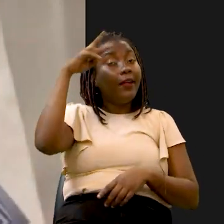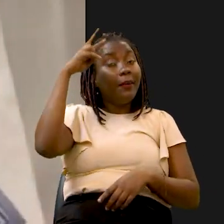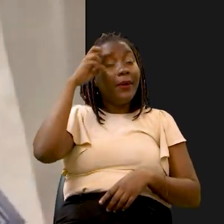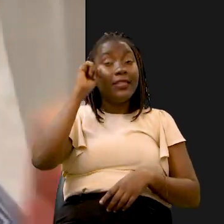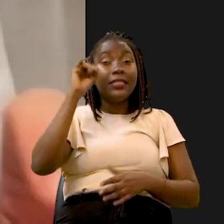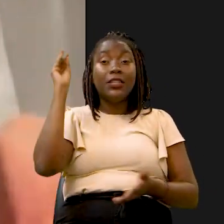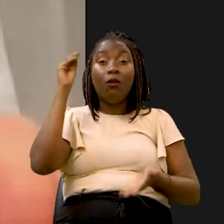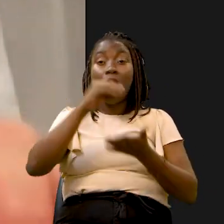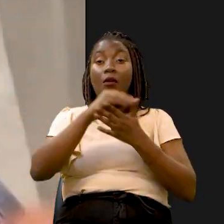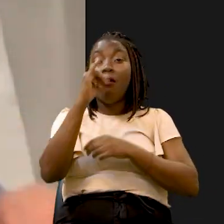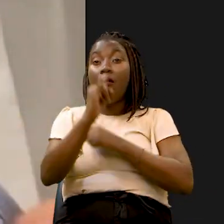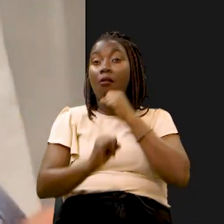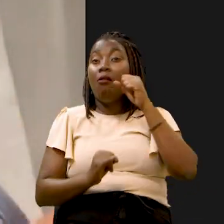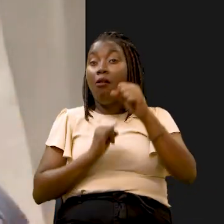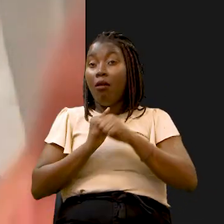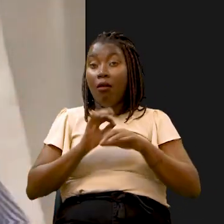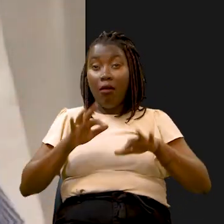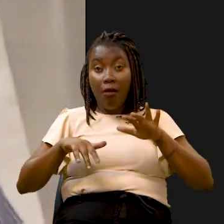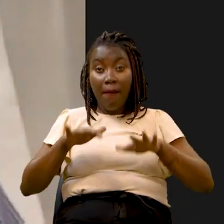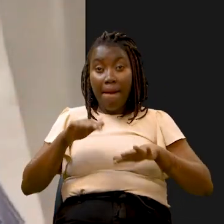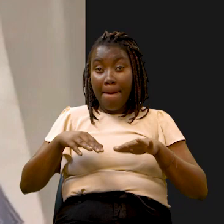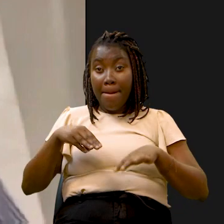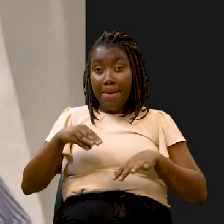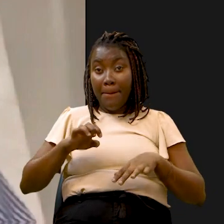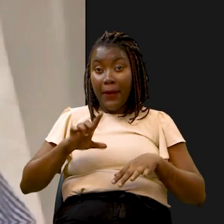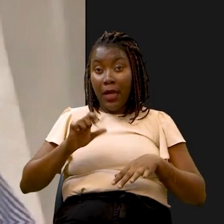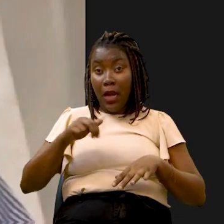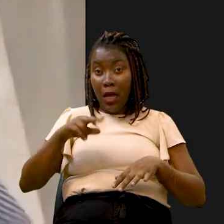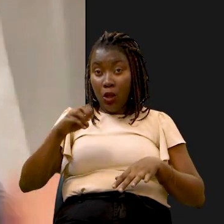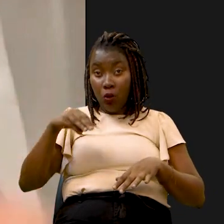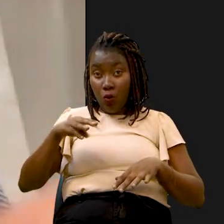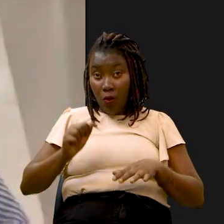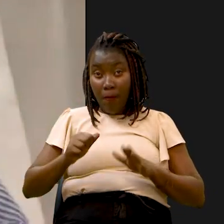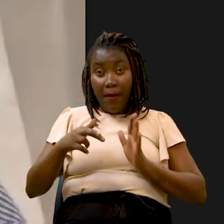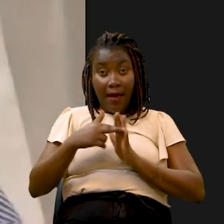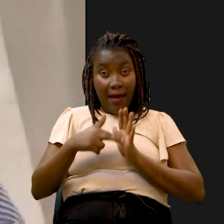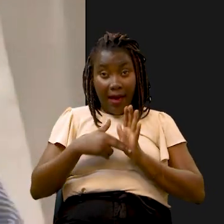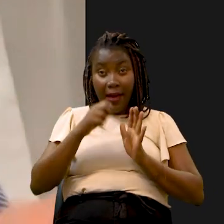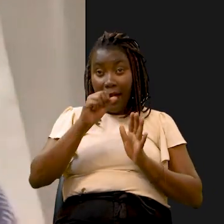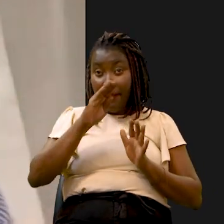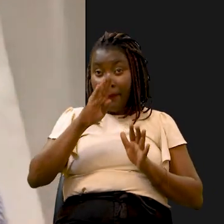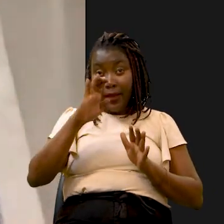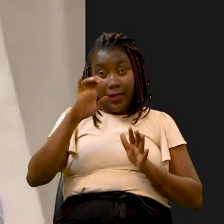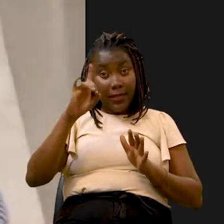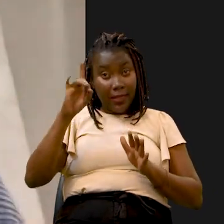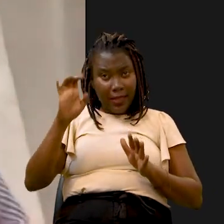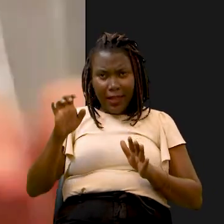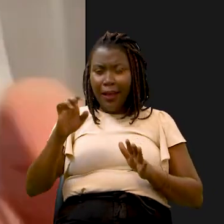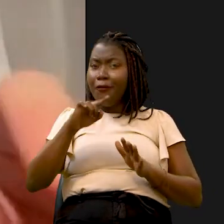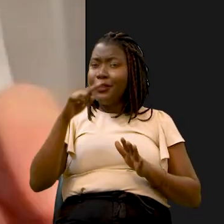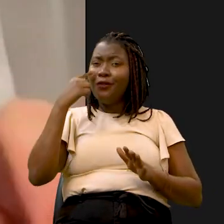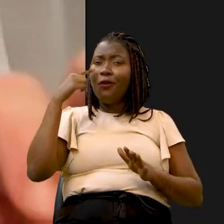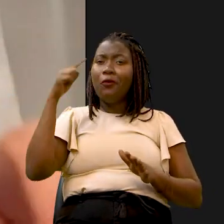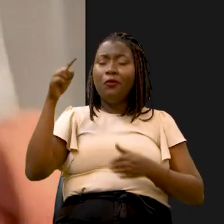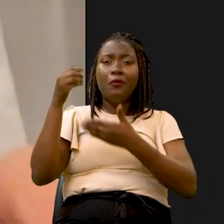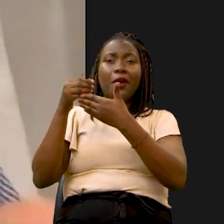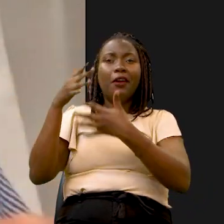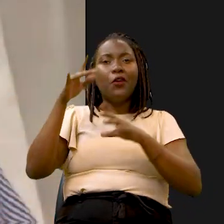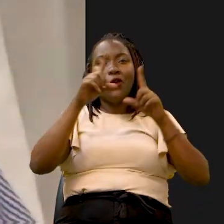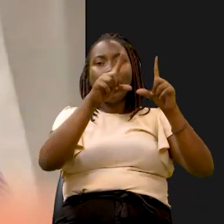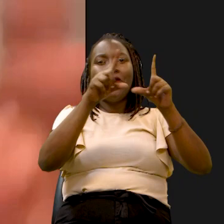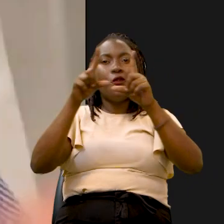importante lembrar, se você colocar na internet melanoma, regra do ABCDE, vocês vão